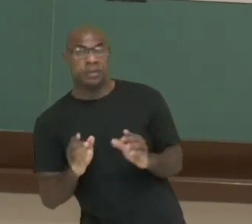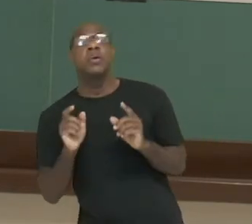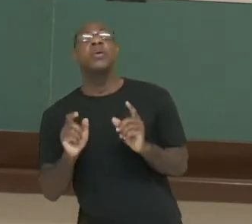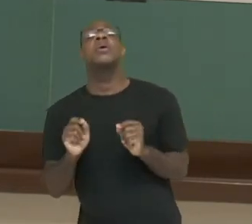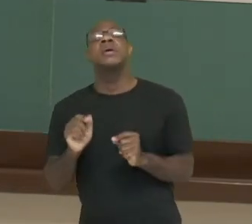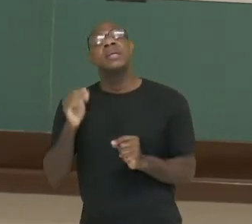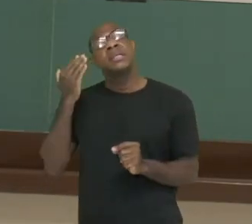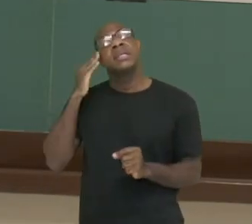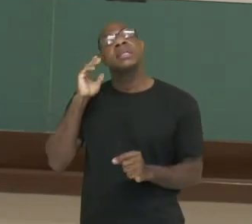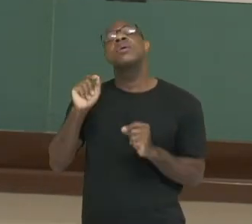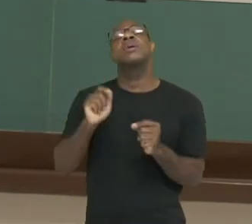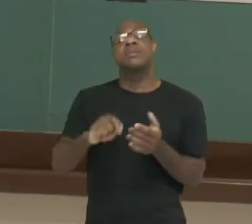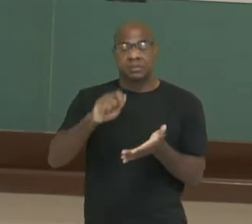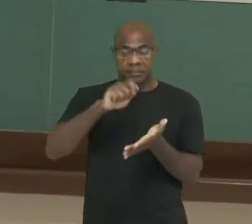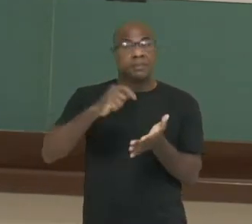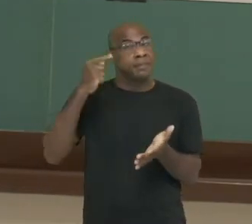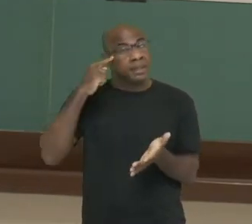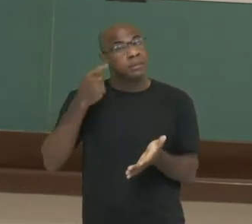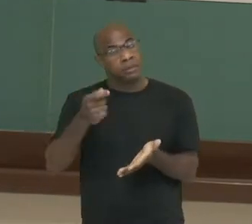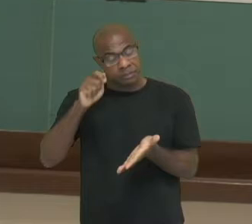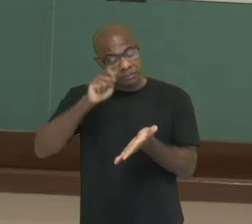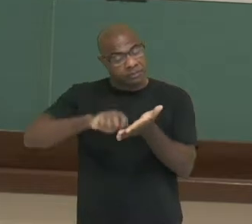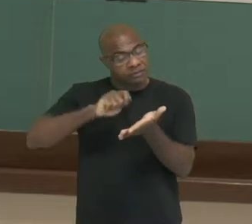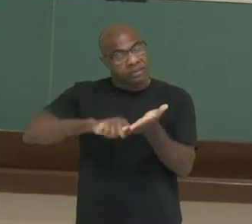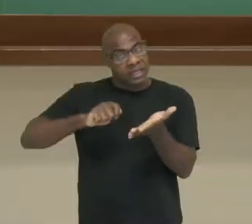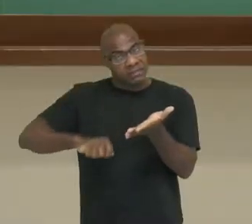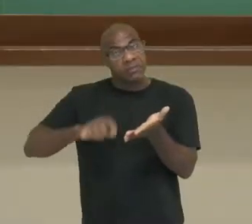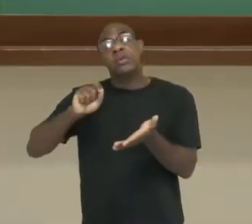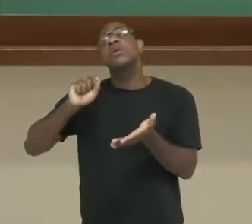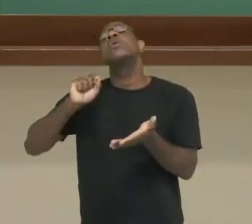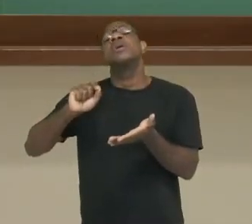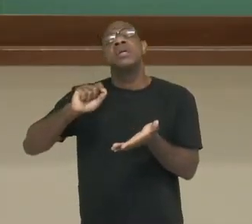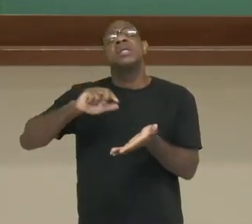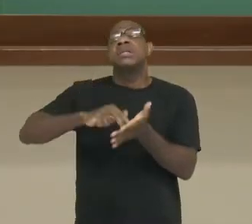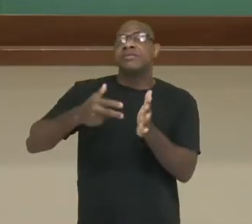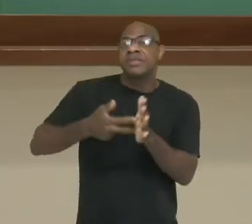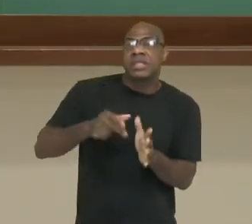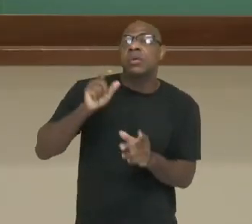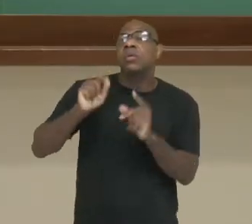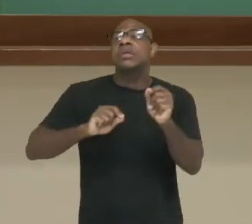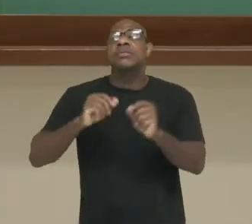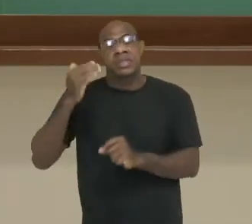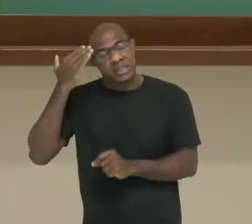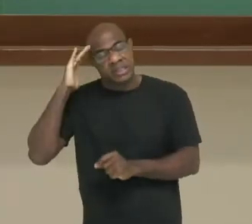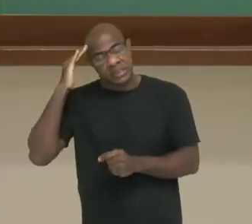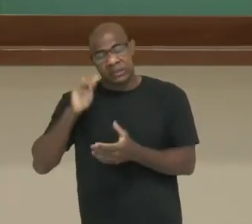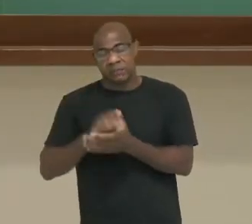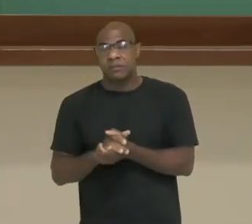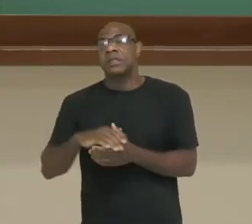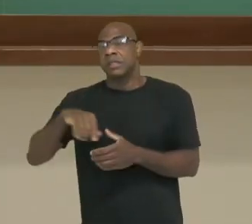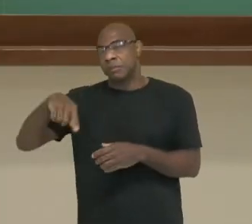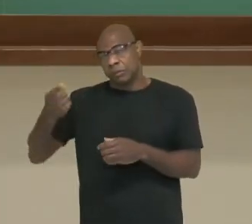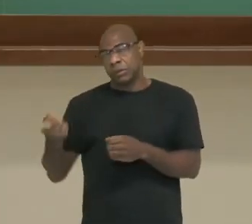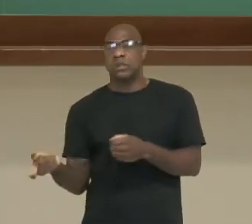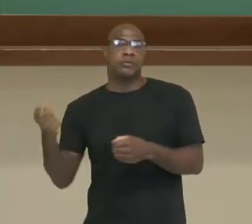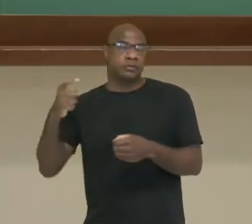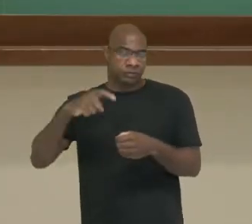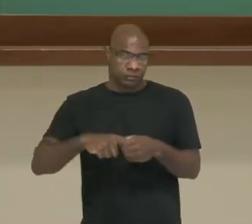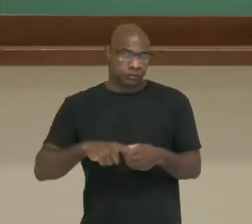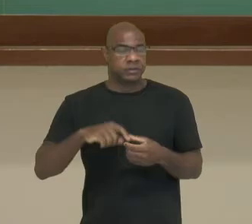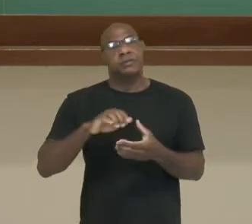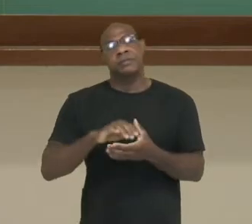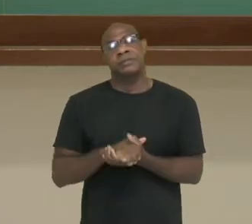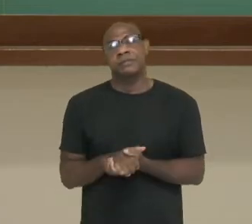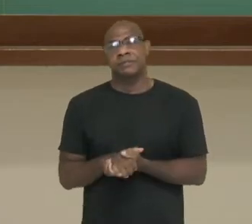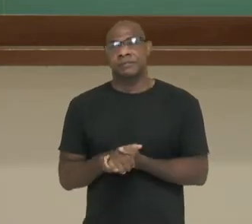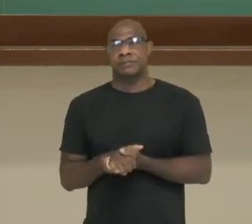prof? Então, pensa um pouquinho, escreva sobre isso. Daqui a pouquinho, eu e o Val estamos aqui de volta e vamos conversar mais com vocês